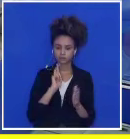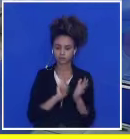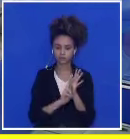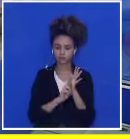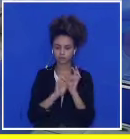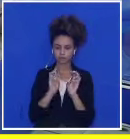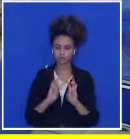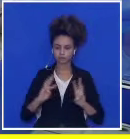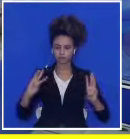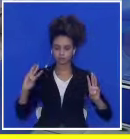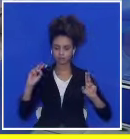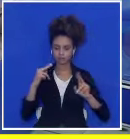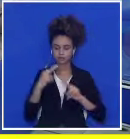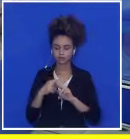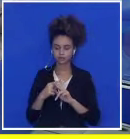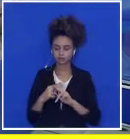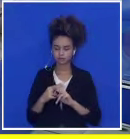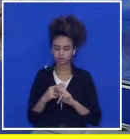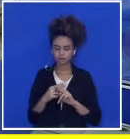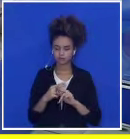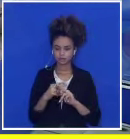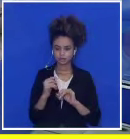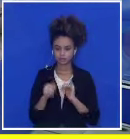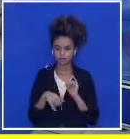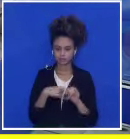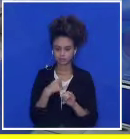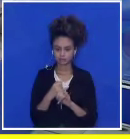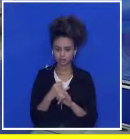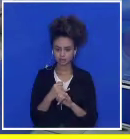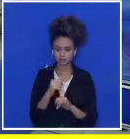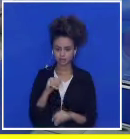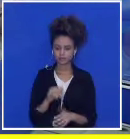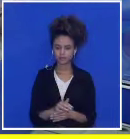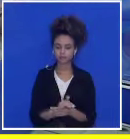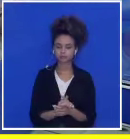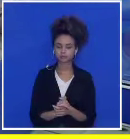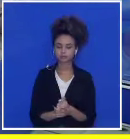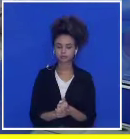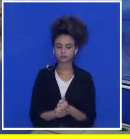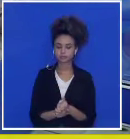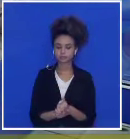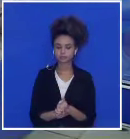serão publicados na página da Caixa na internet, loterias.caixa.gov.br.